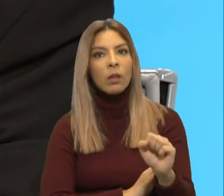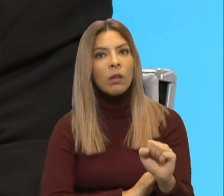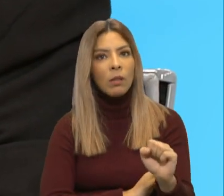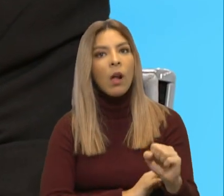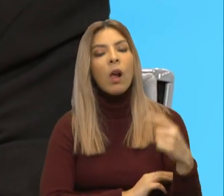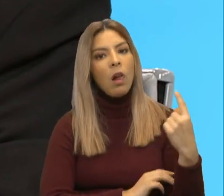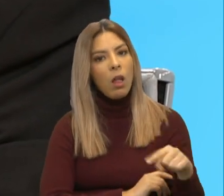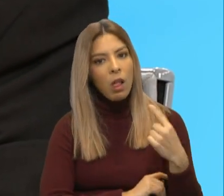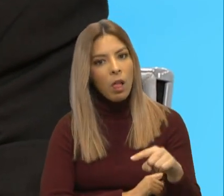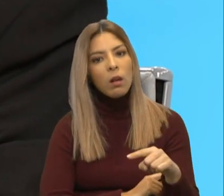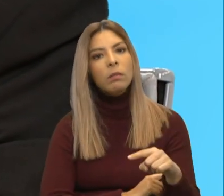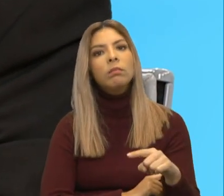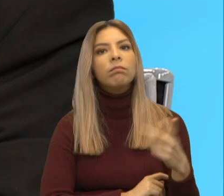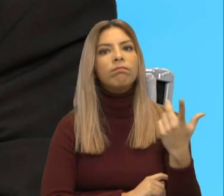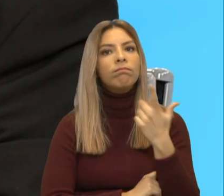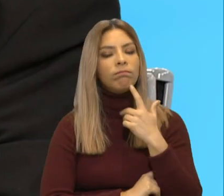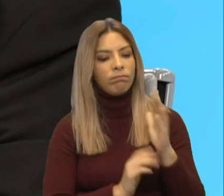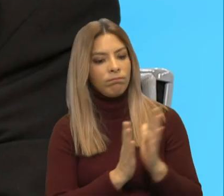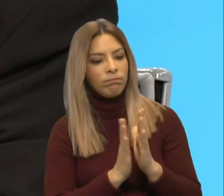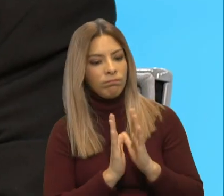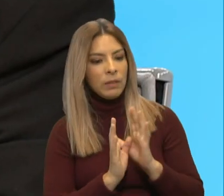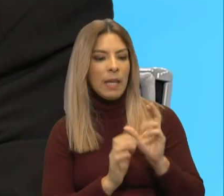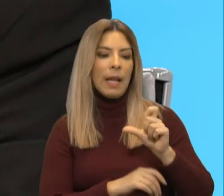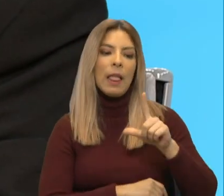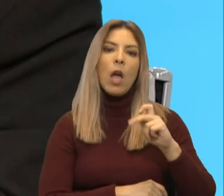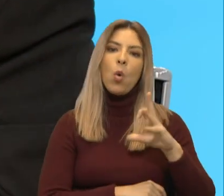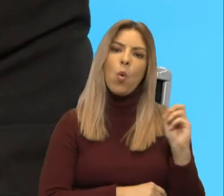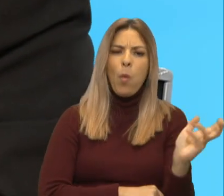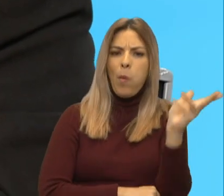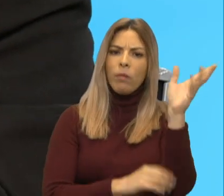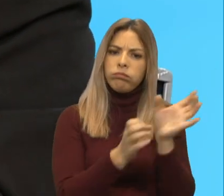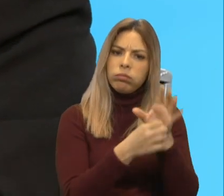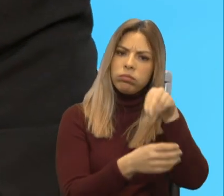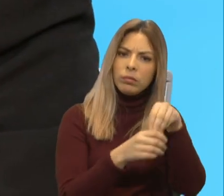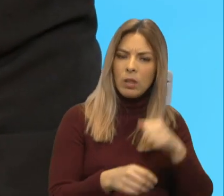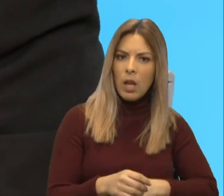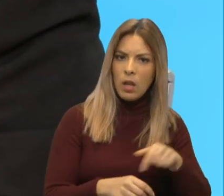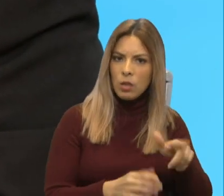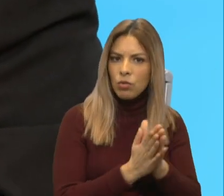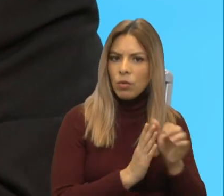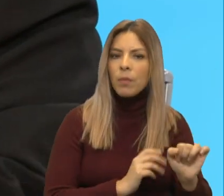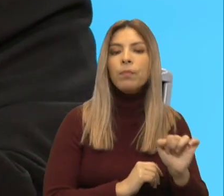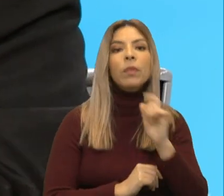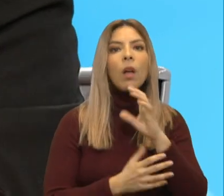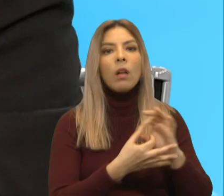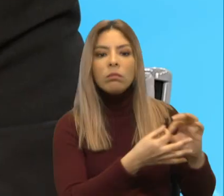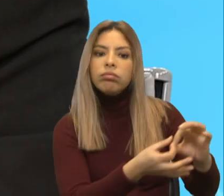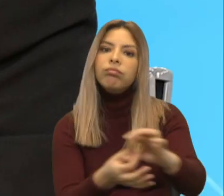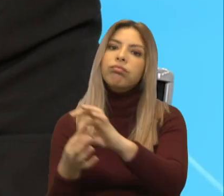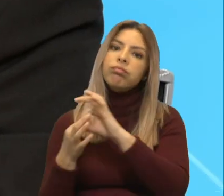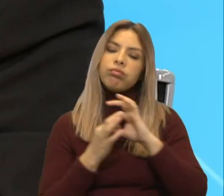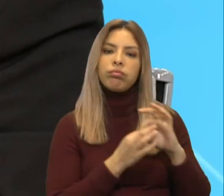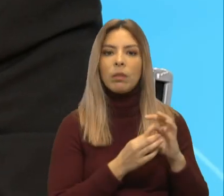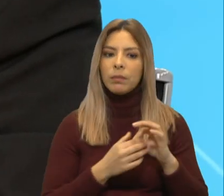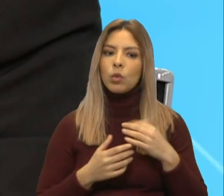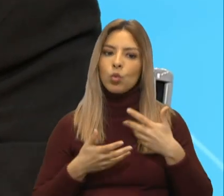congregações religiosas, o clero diocesano, todos estes agentes de evangelização criaram